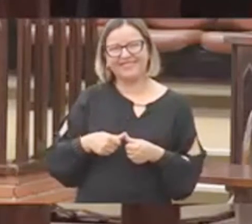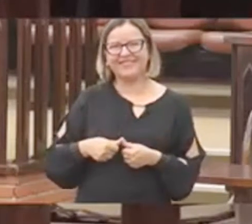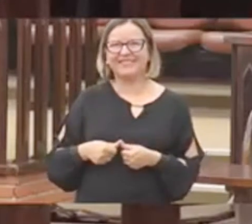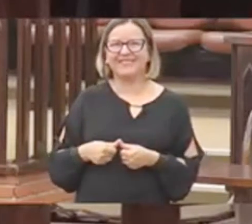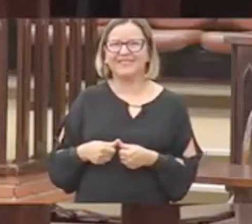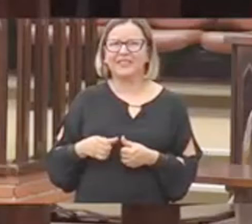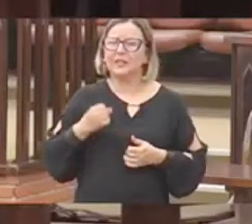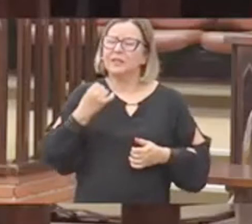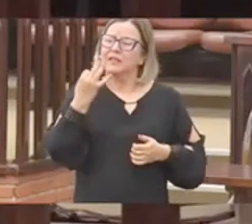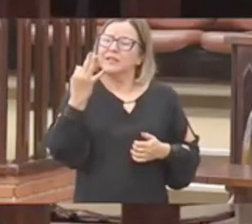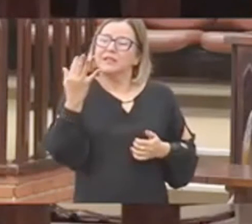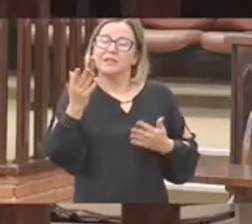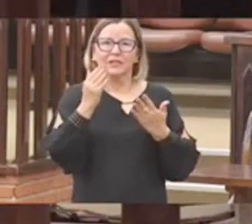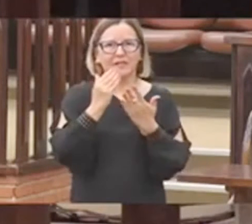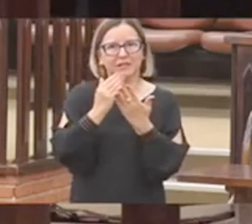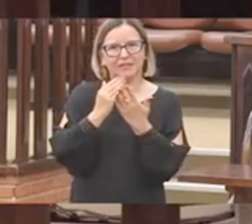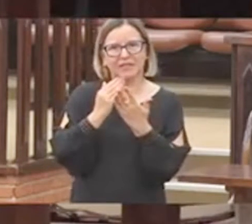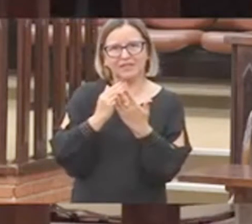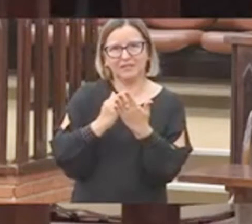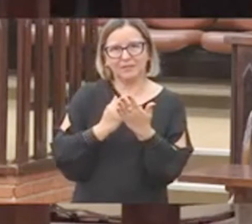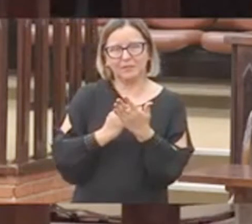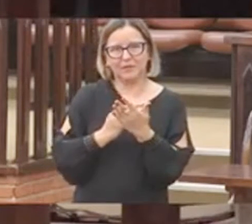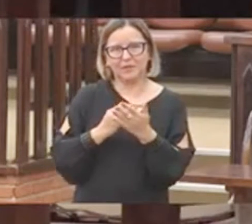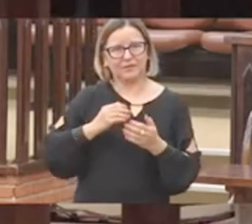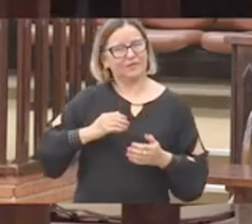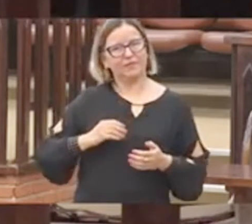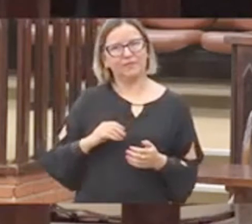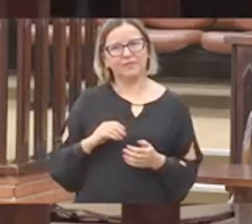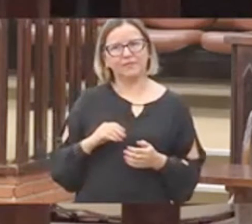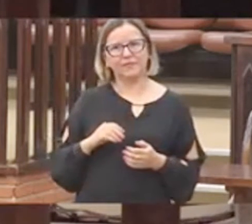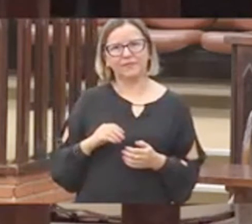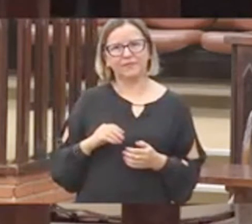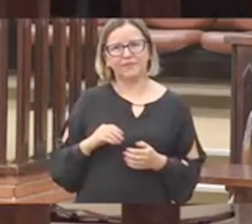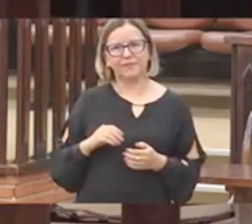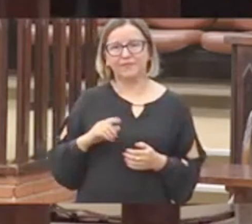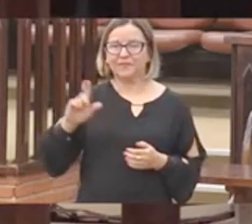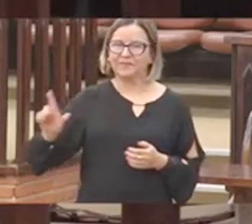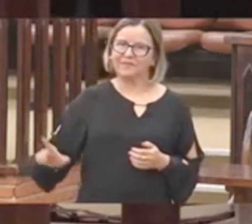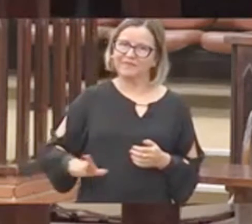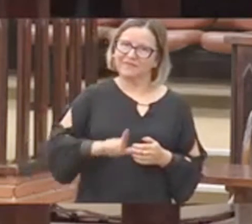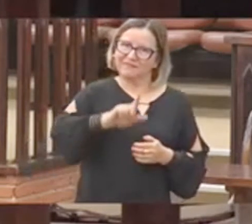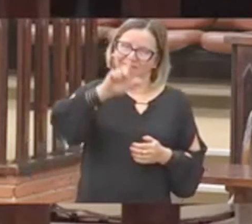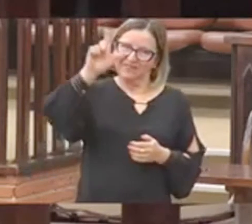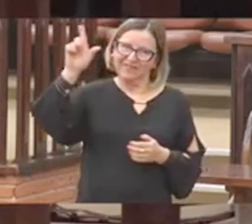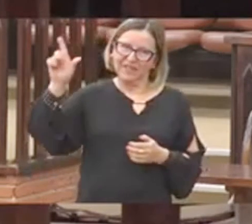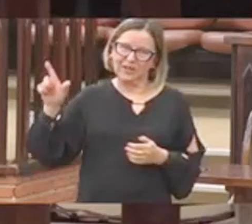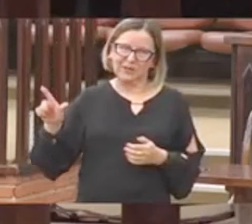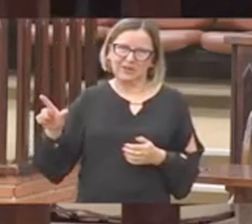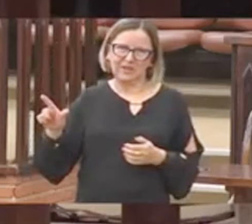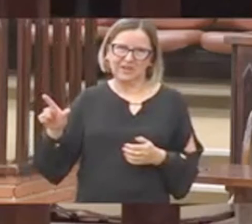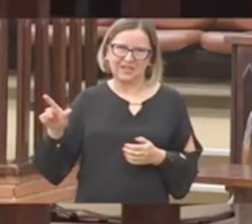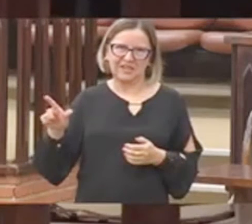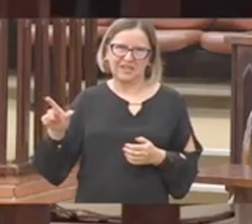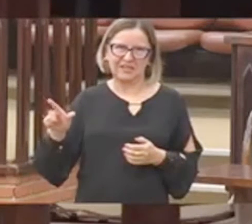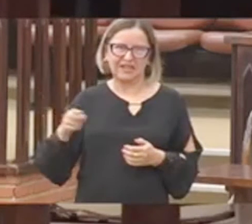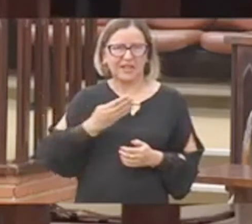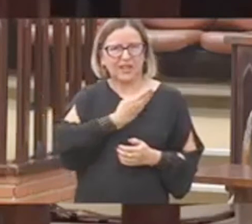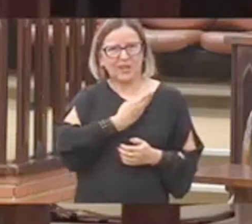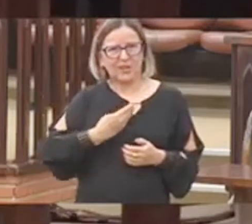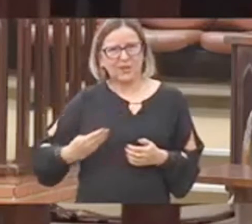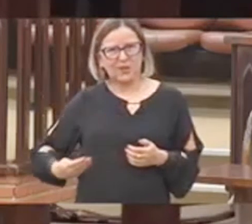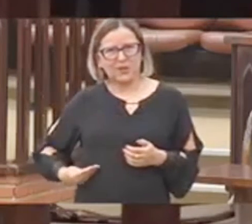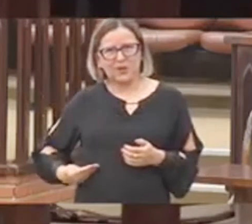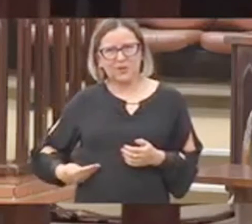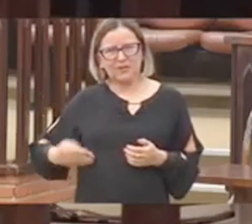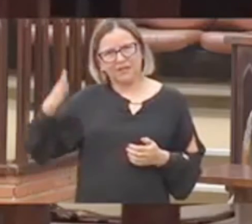Quantos planos do município, do governo estadual, do governo federal,